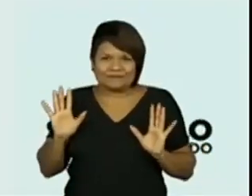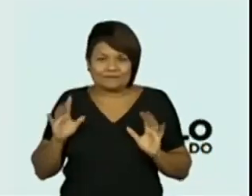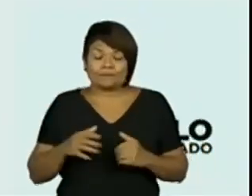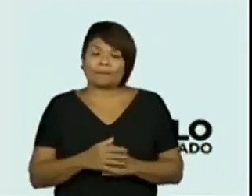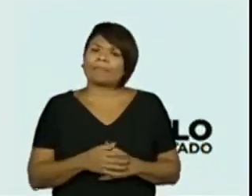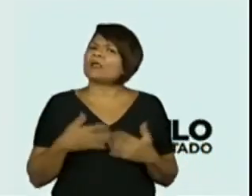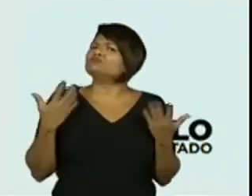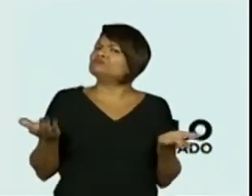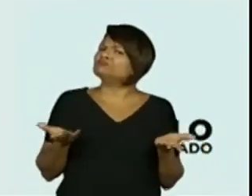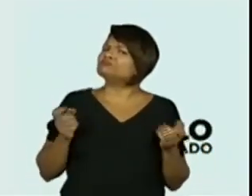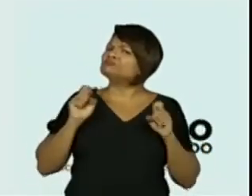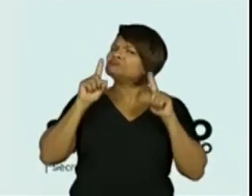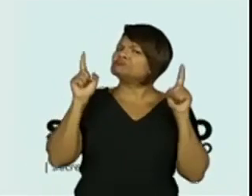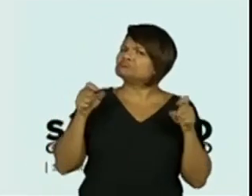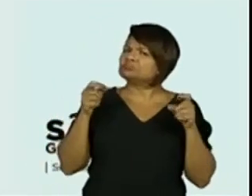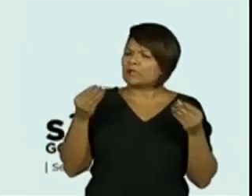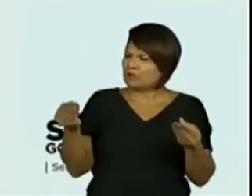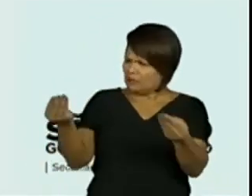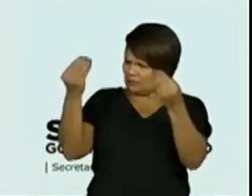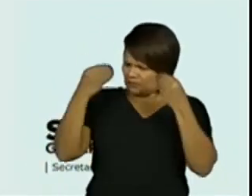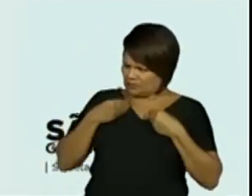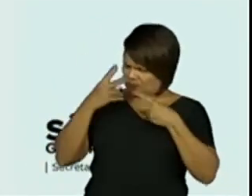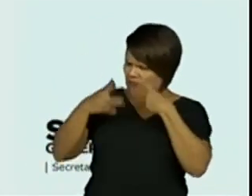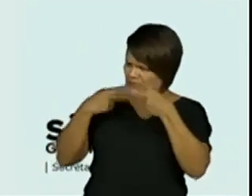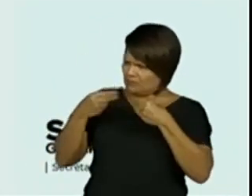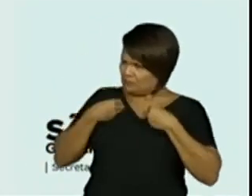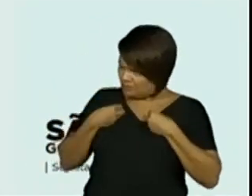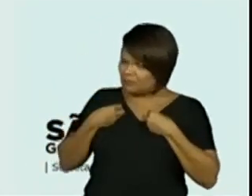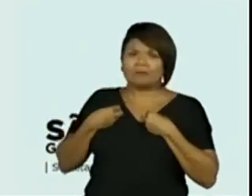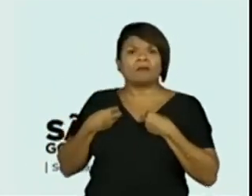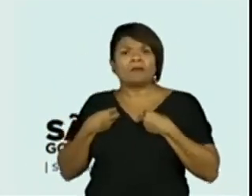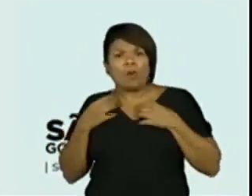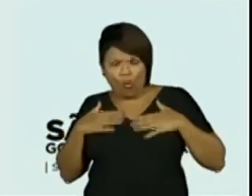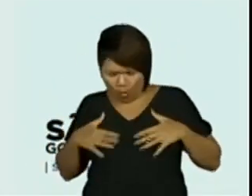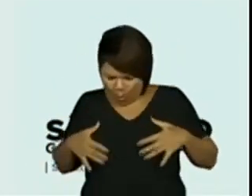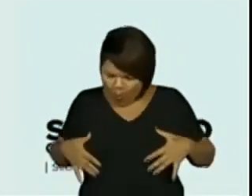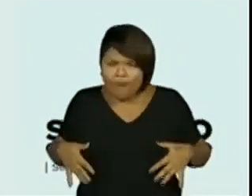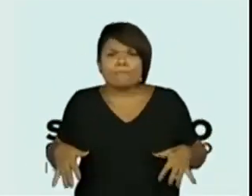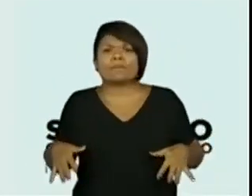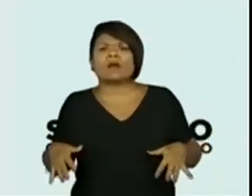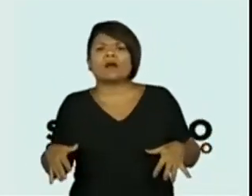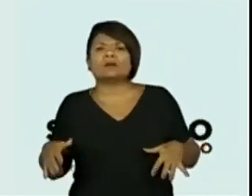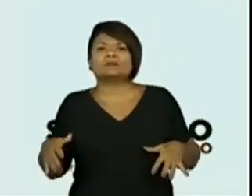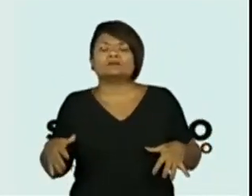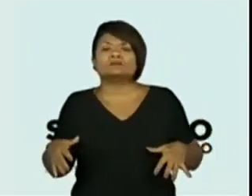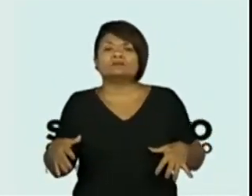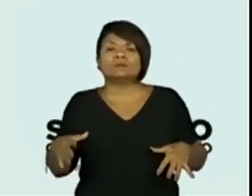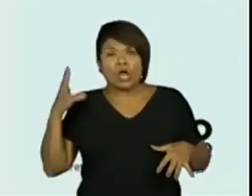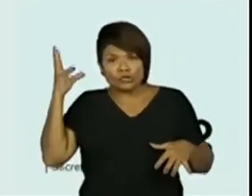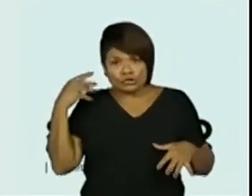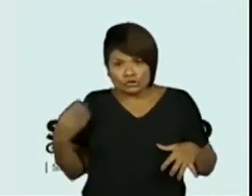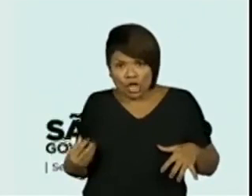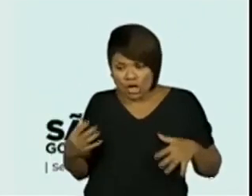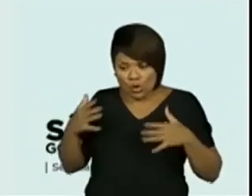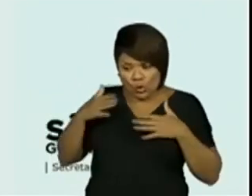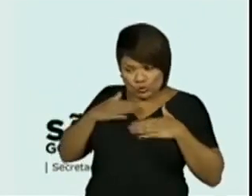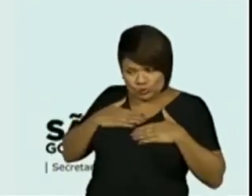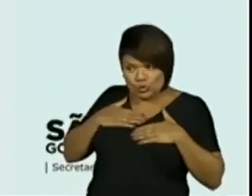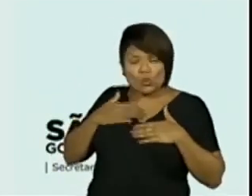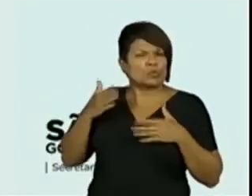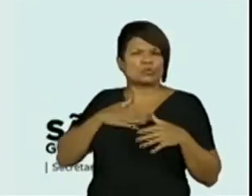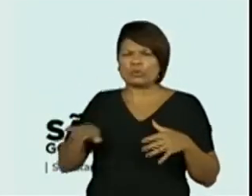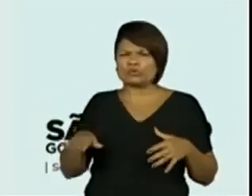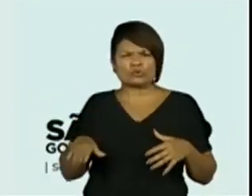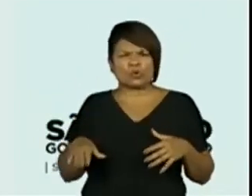ganhou de alguém essa roupa? Será que gostou, desgostou? O que será que aconteceu?